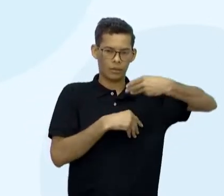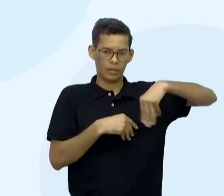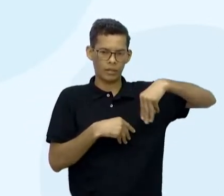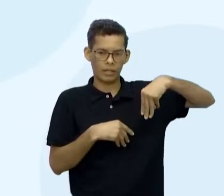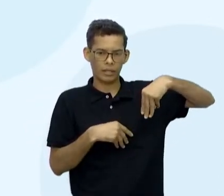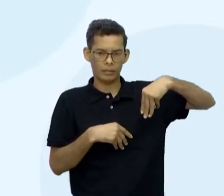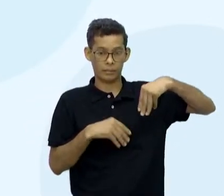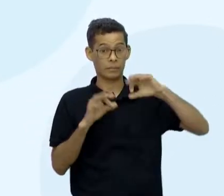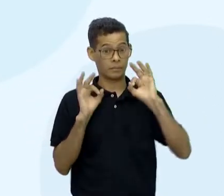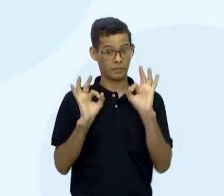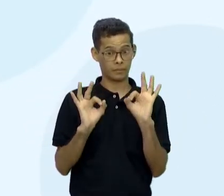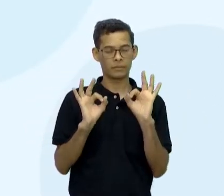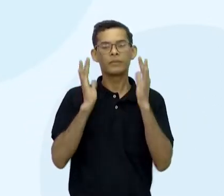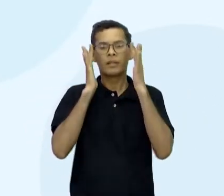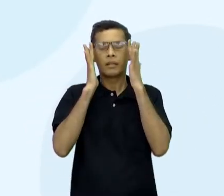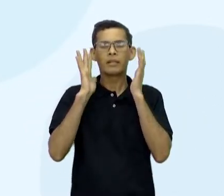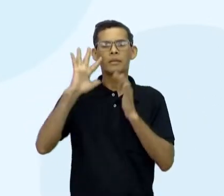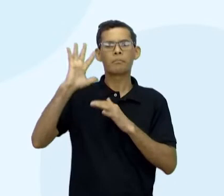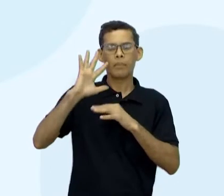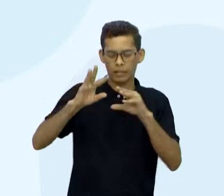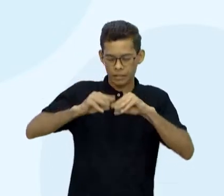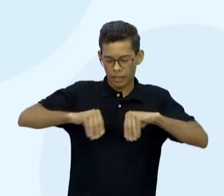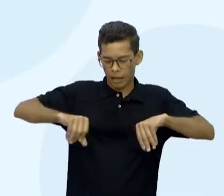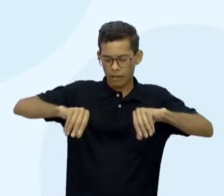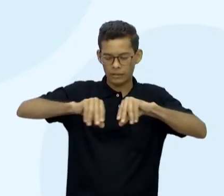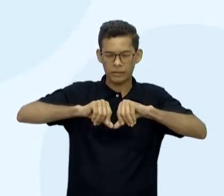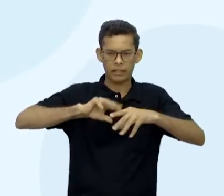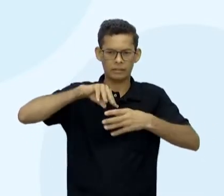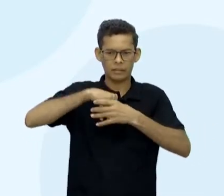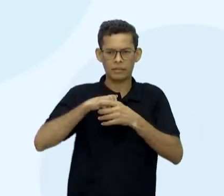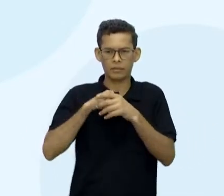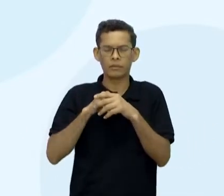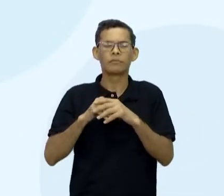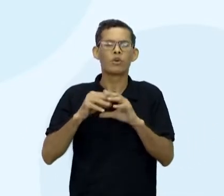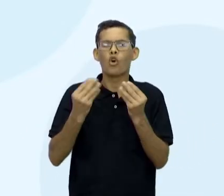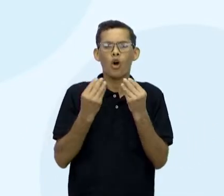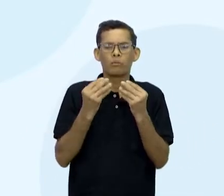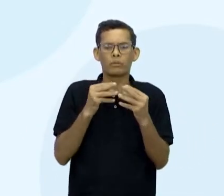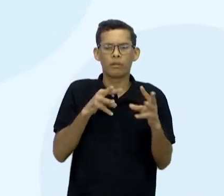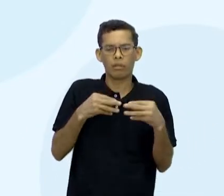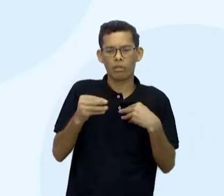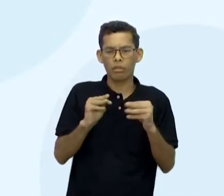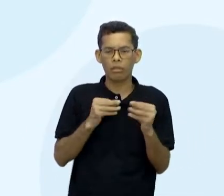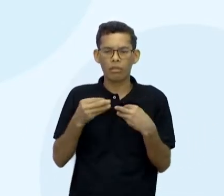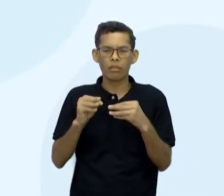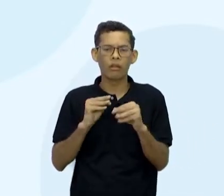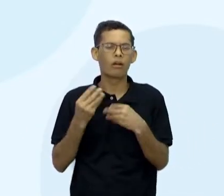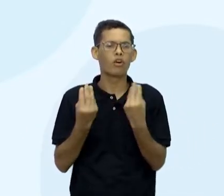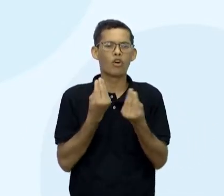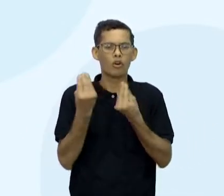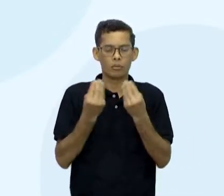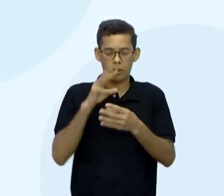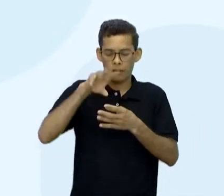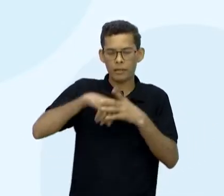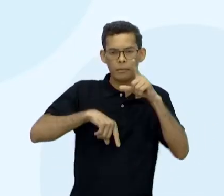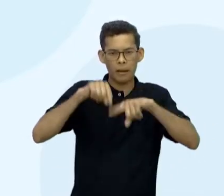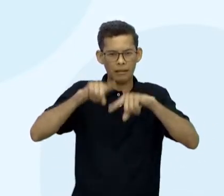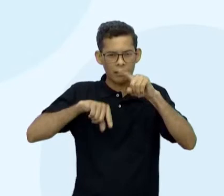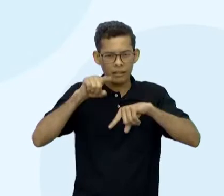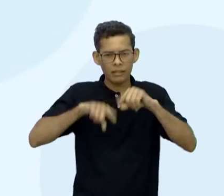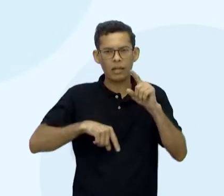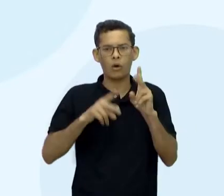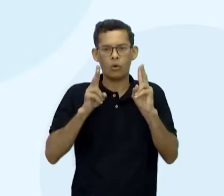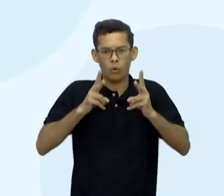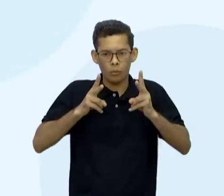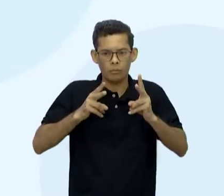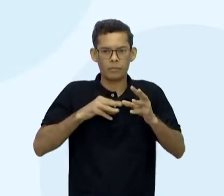Vamos considerar que a Terra é uma esfera homogênea, quer dizer, uma esfera totalmente ali com o mesmo material ali